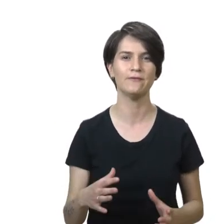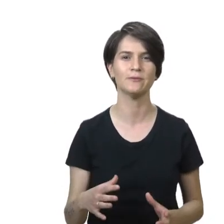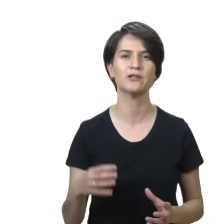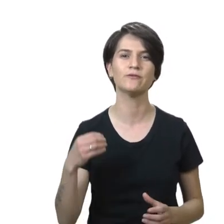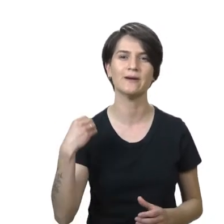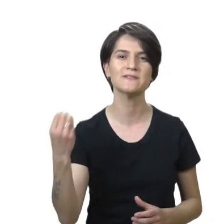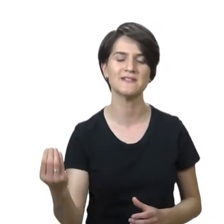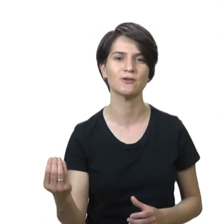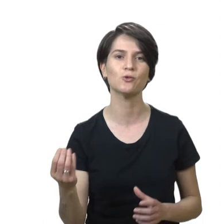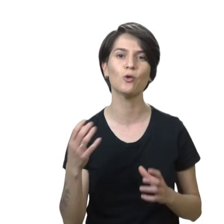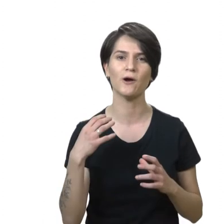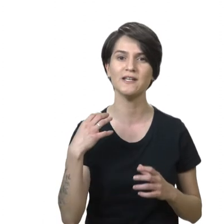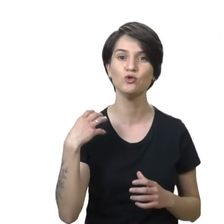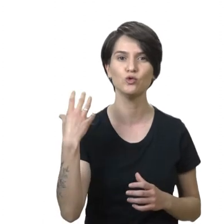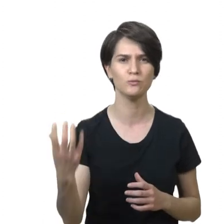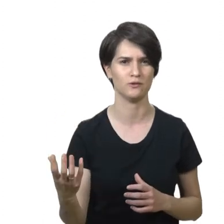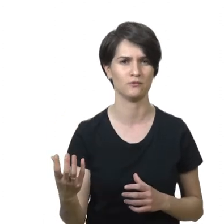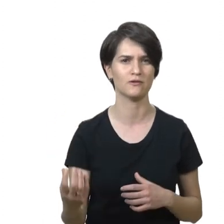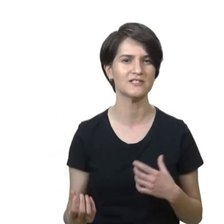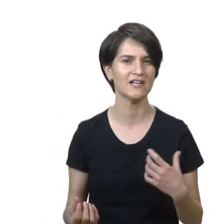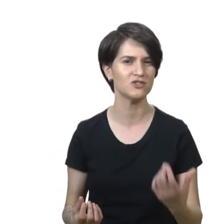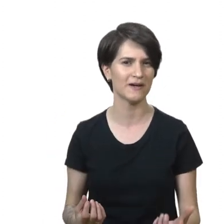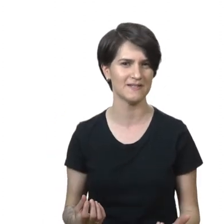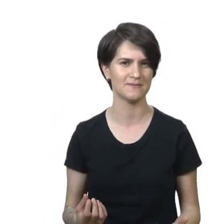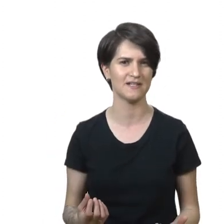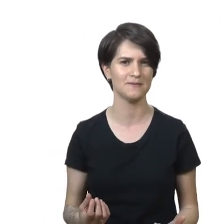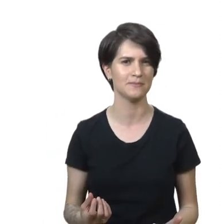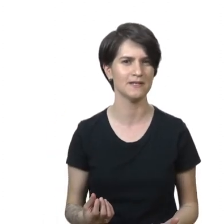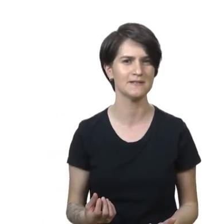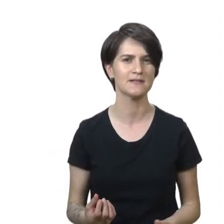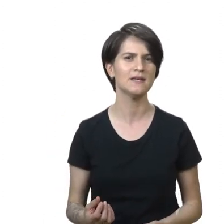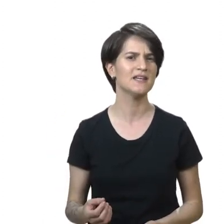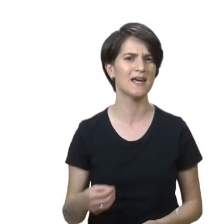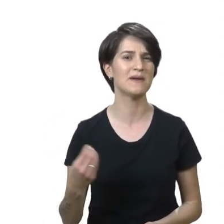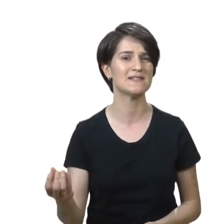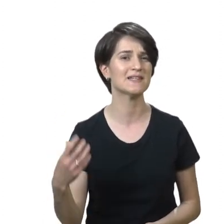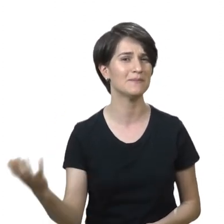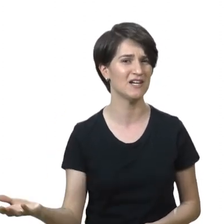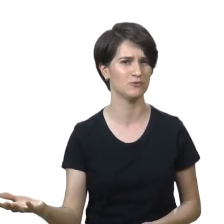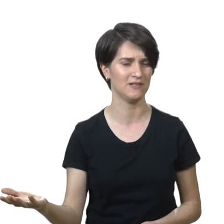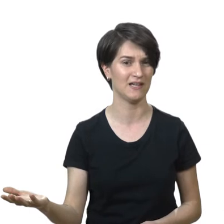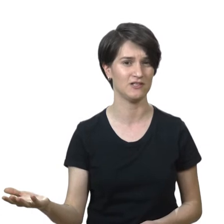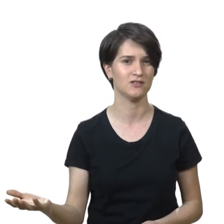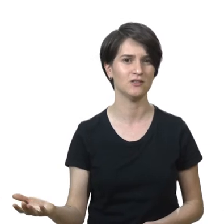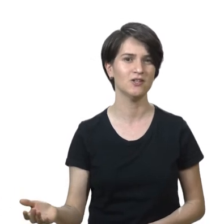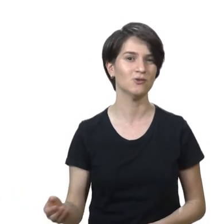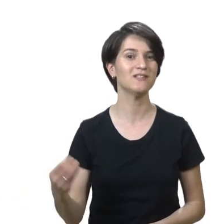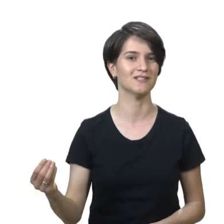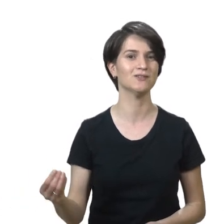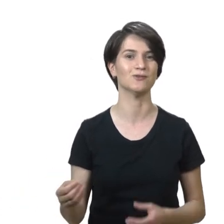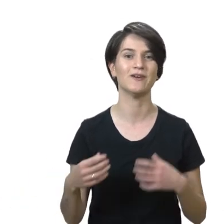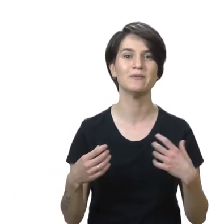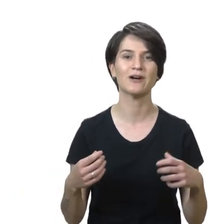porque afirma que o verbo ser concorda em número com a quantidade de países participantes que representa mais de uma unidade.